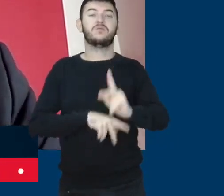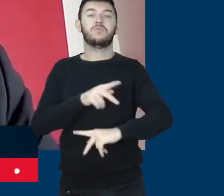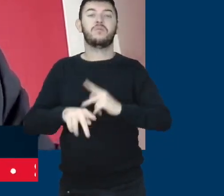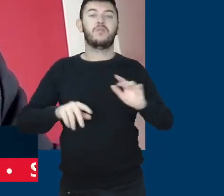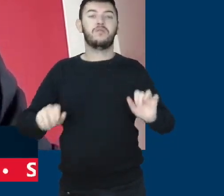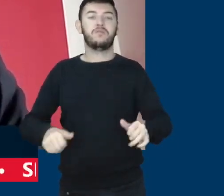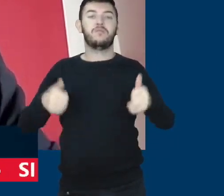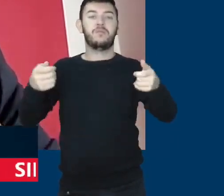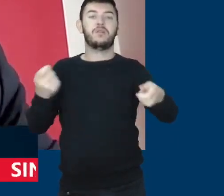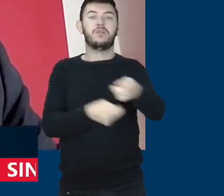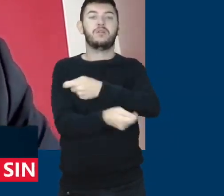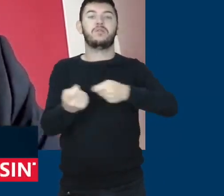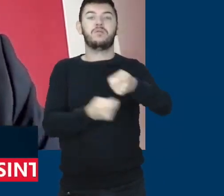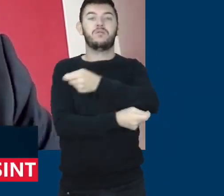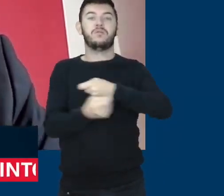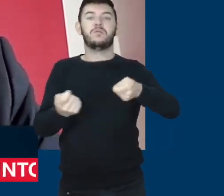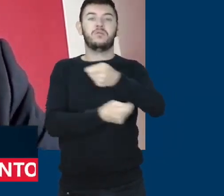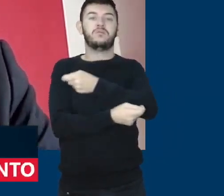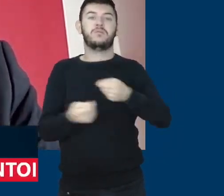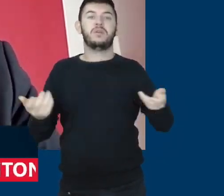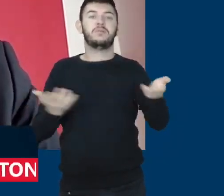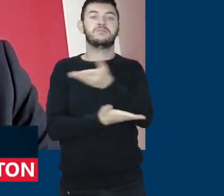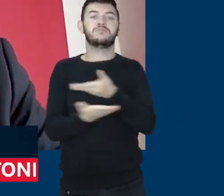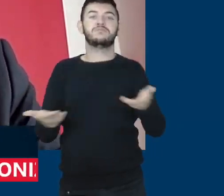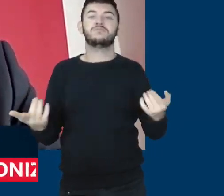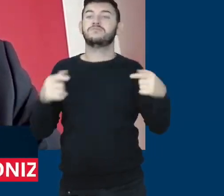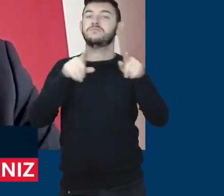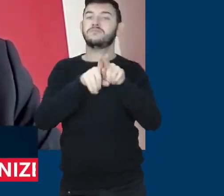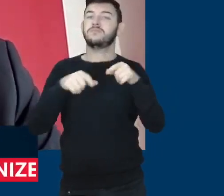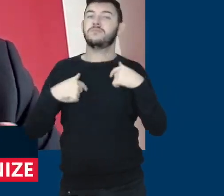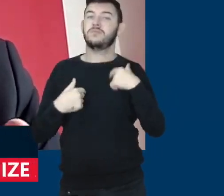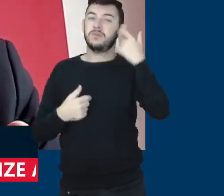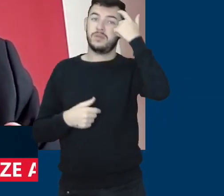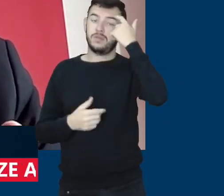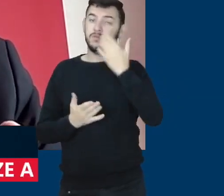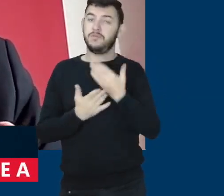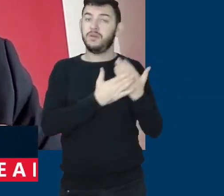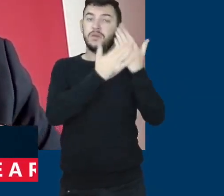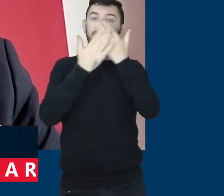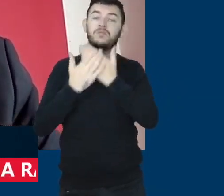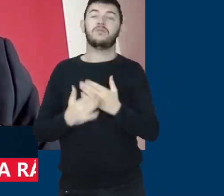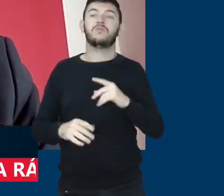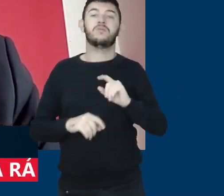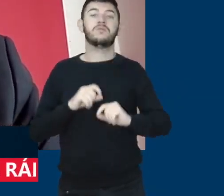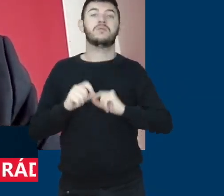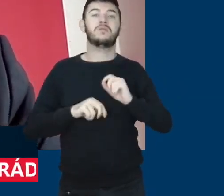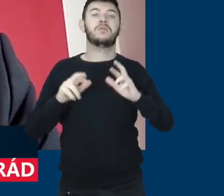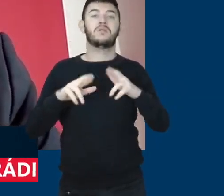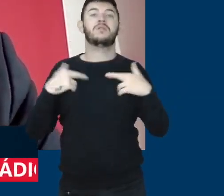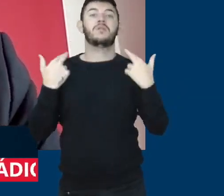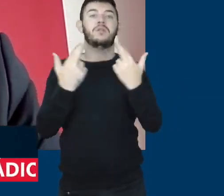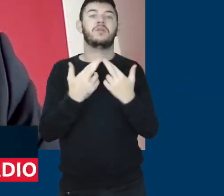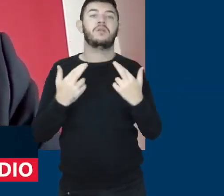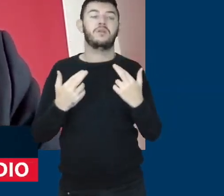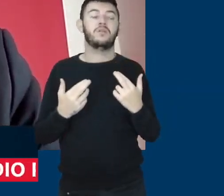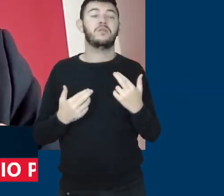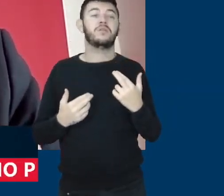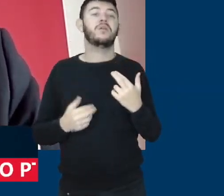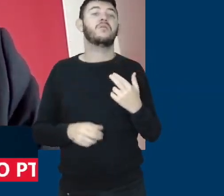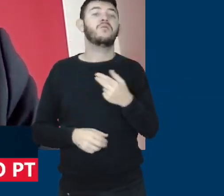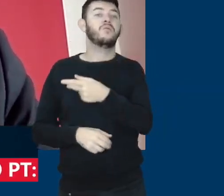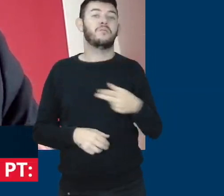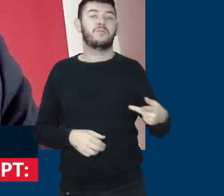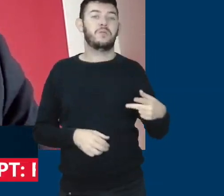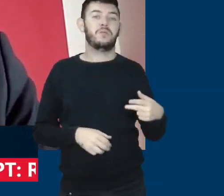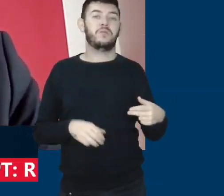a economia, é melhor para a integração. Então, eu penso que esta reunião do Lula com Petro foi